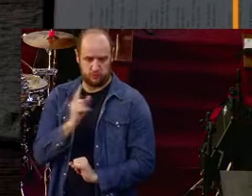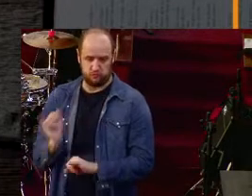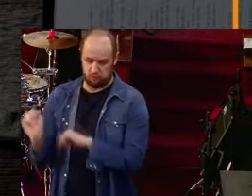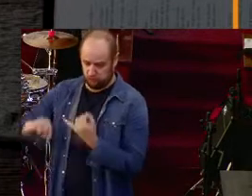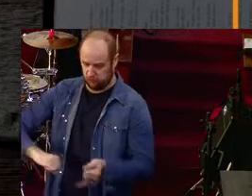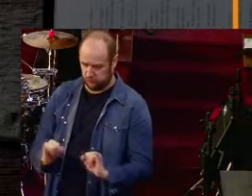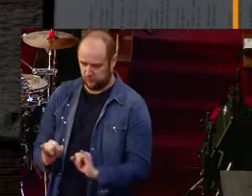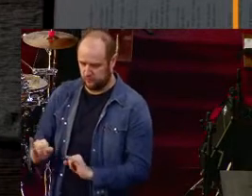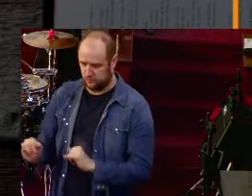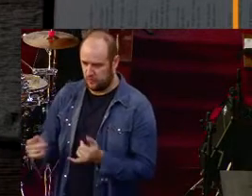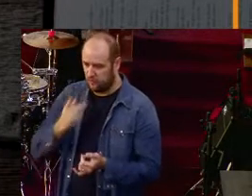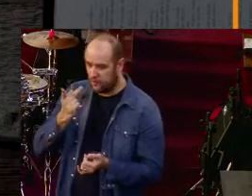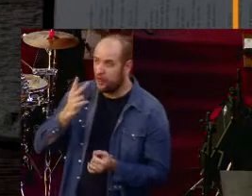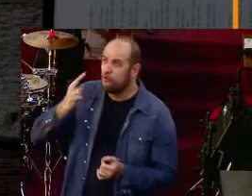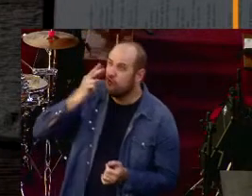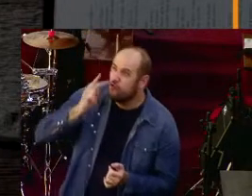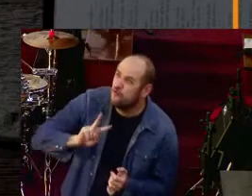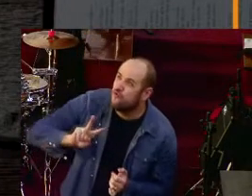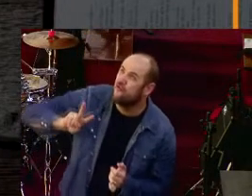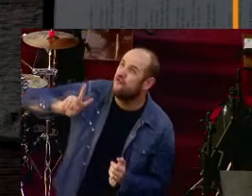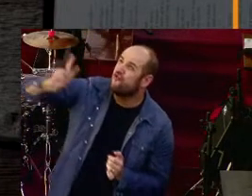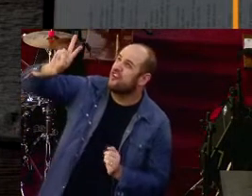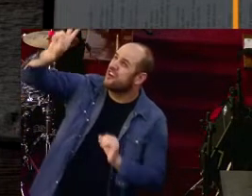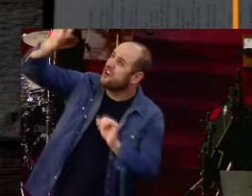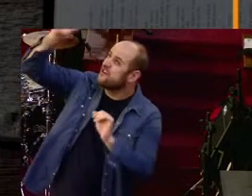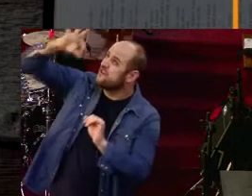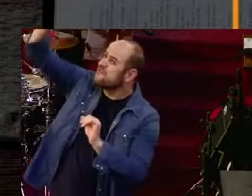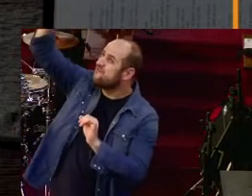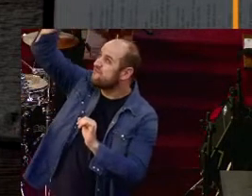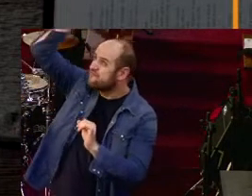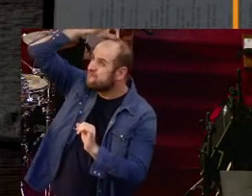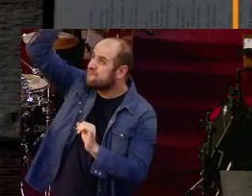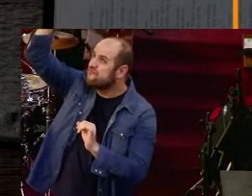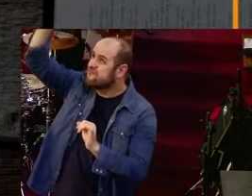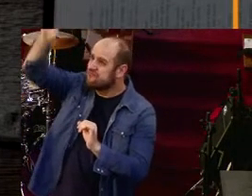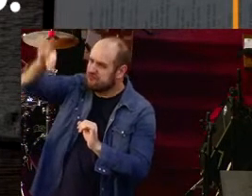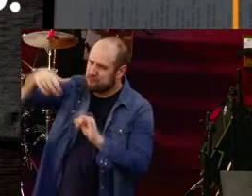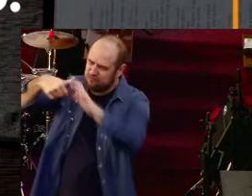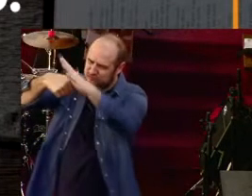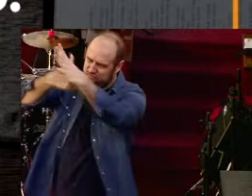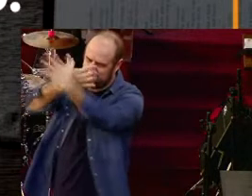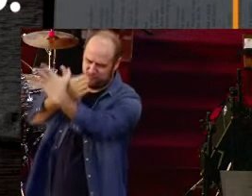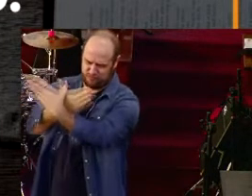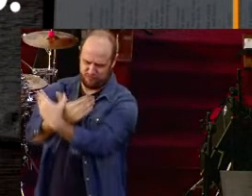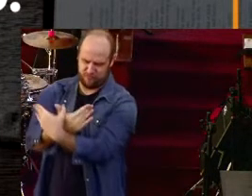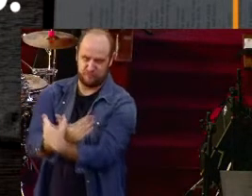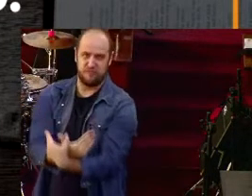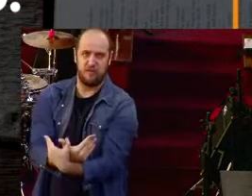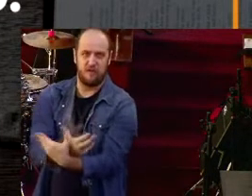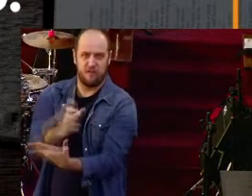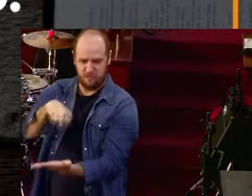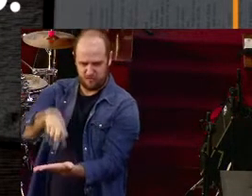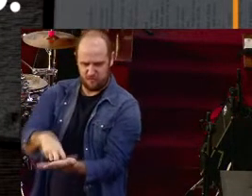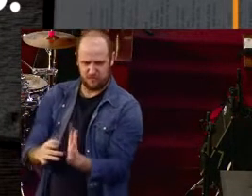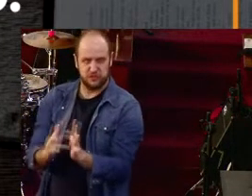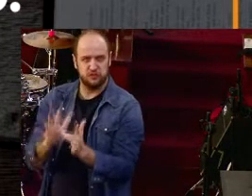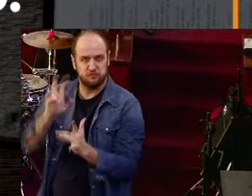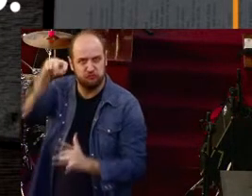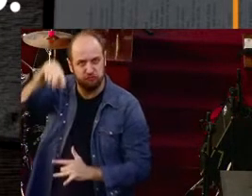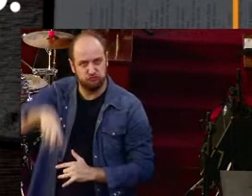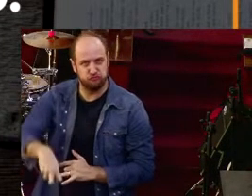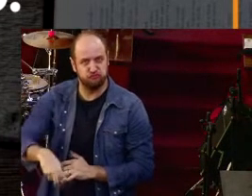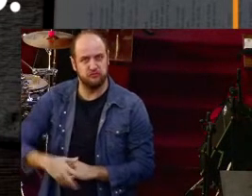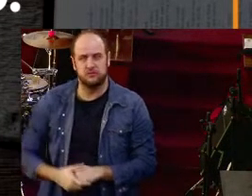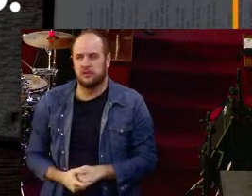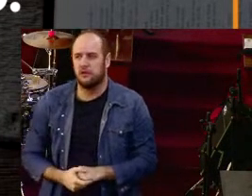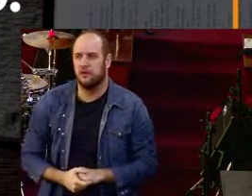vi o Espírito descer do céu como pomba e pousar sobre ele, ou seja, Essa é a primeira vez